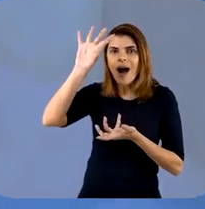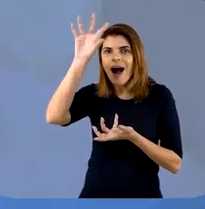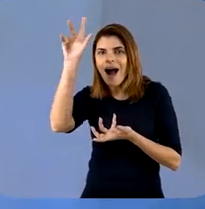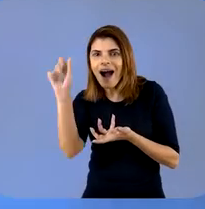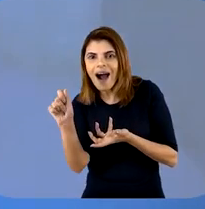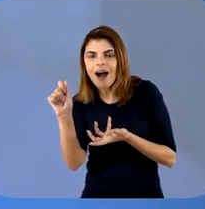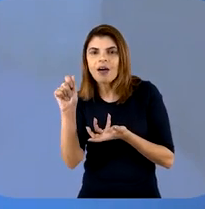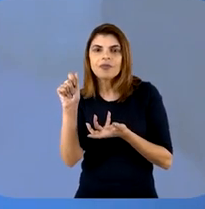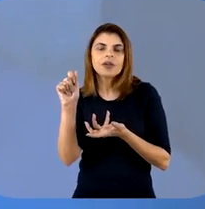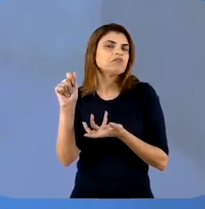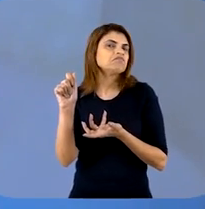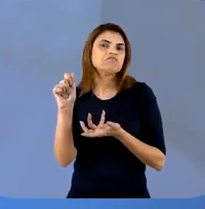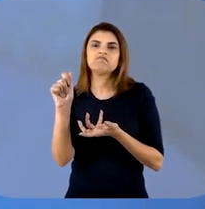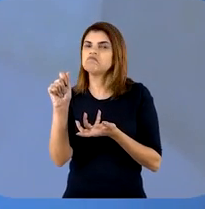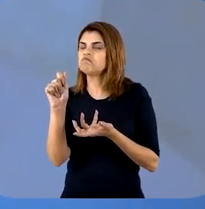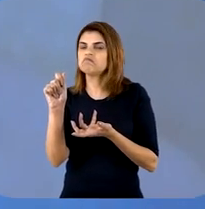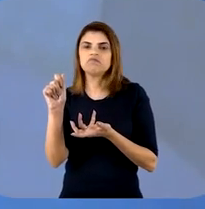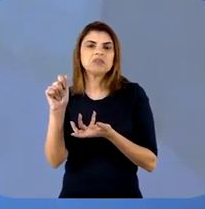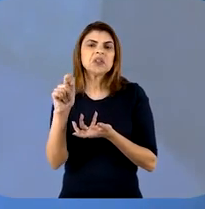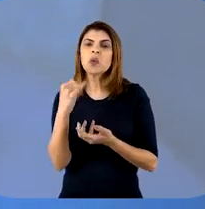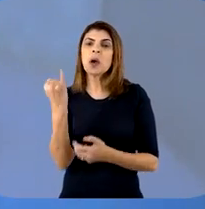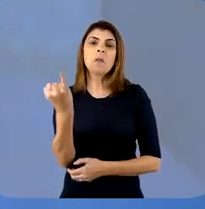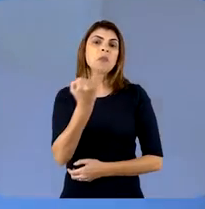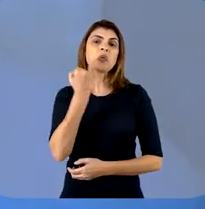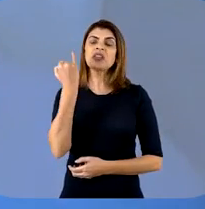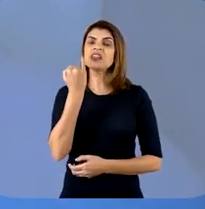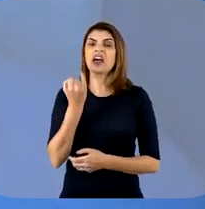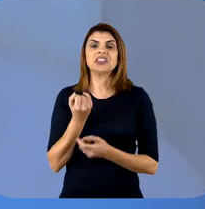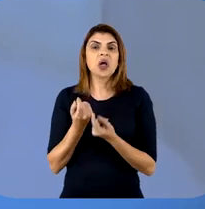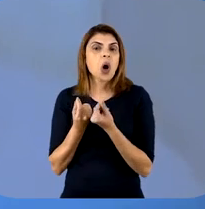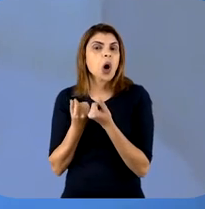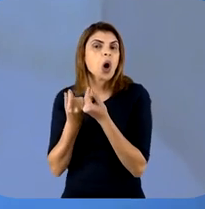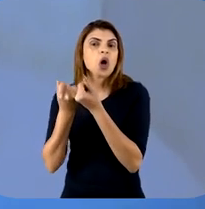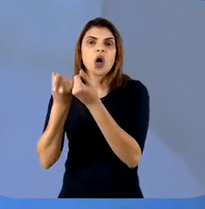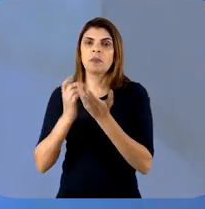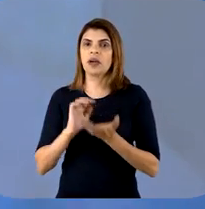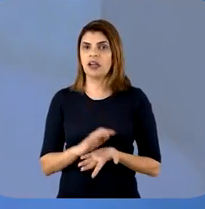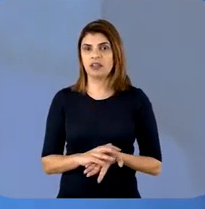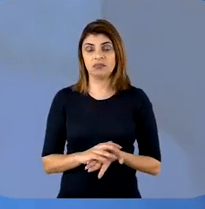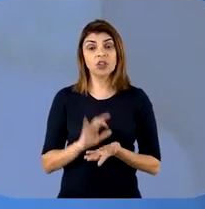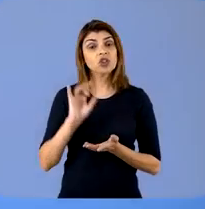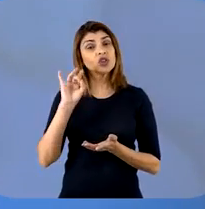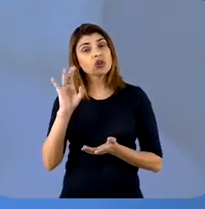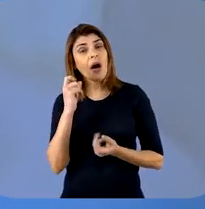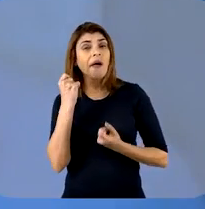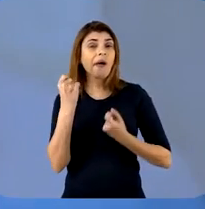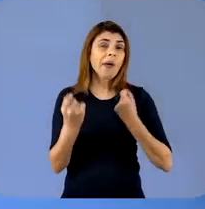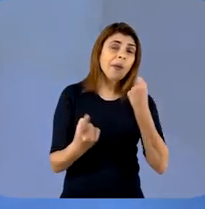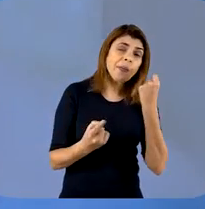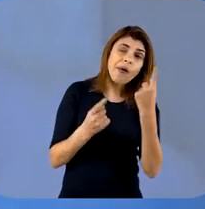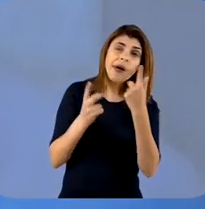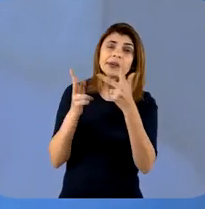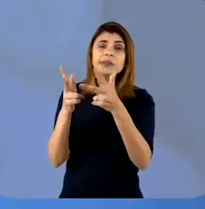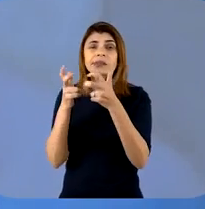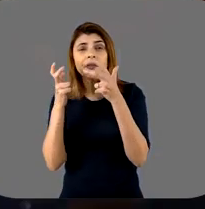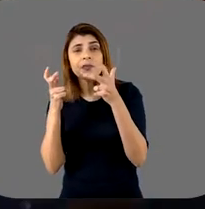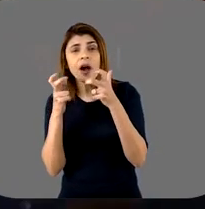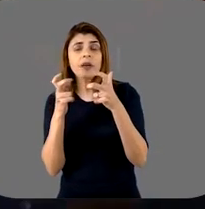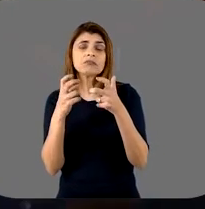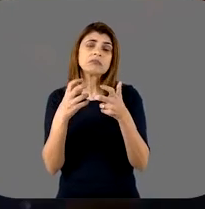os demais continentes, dado que ela não é importante economicamente, a não ser algumas formas de exploração,